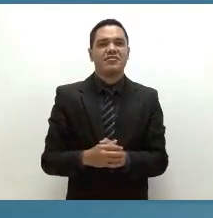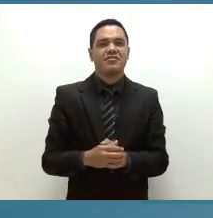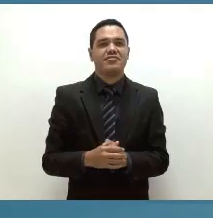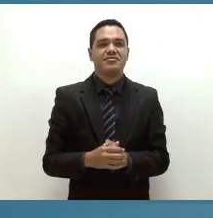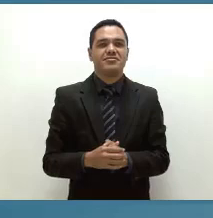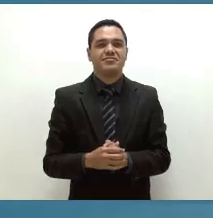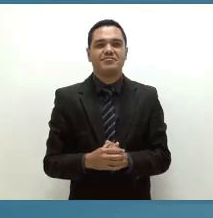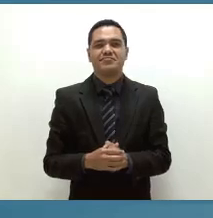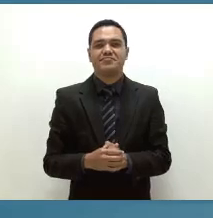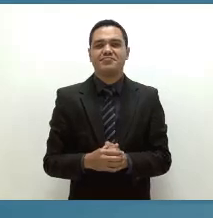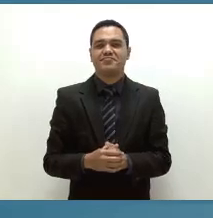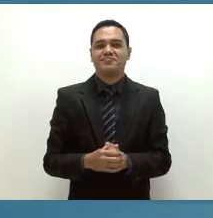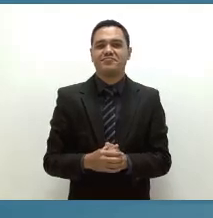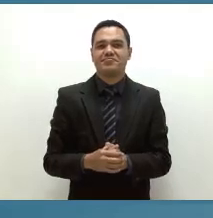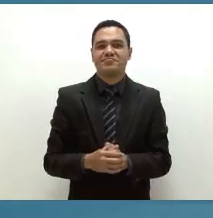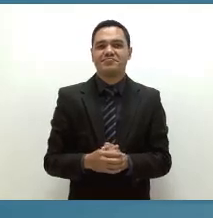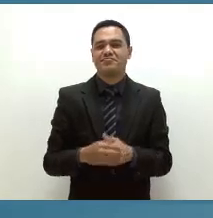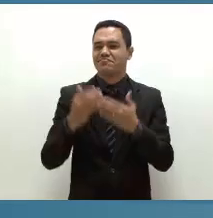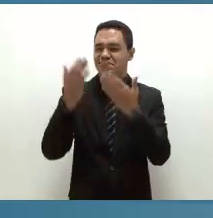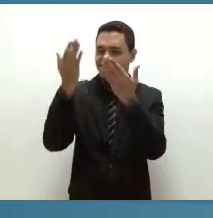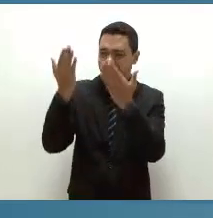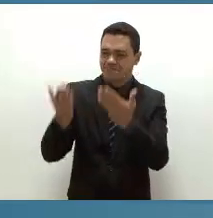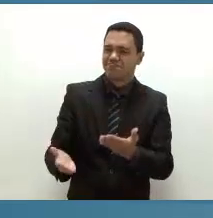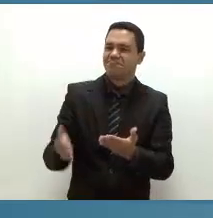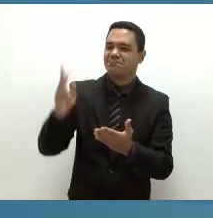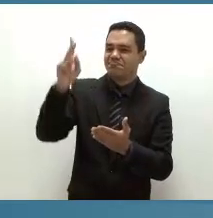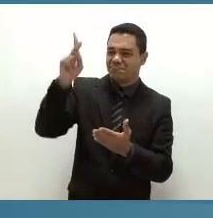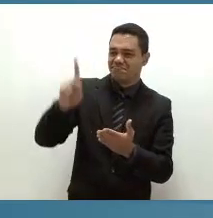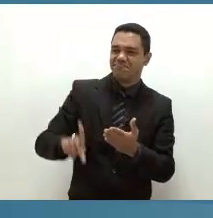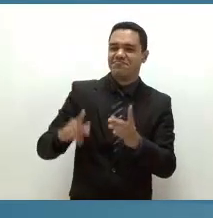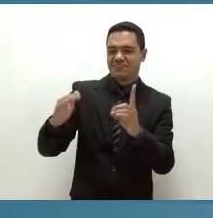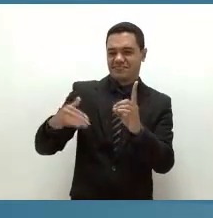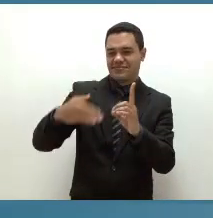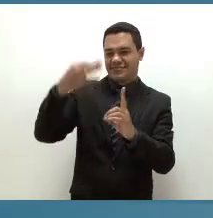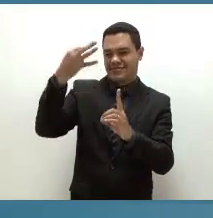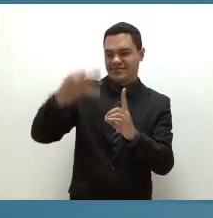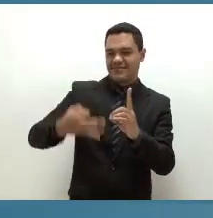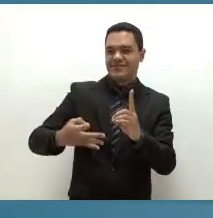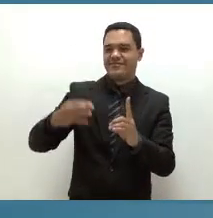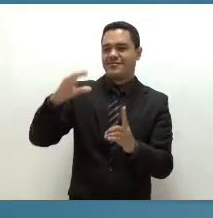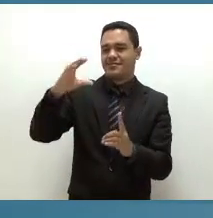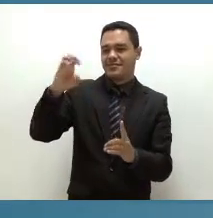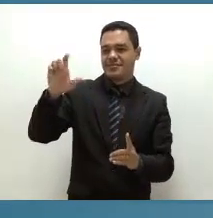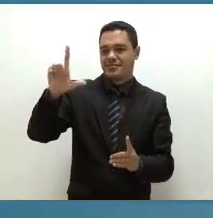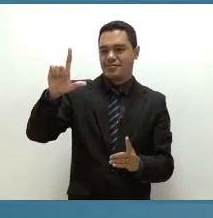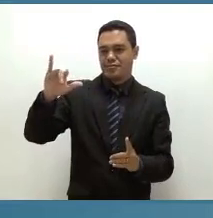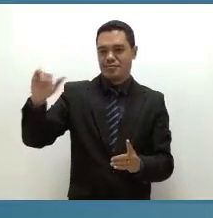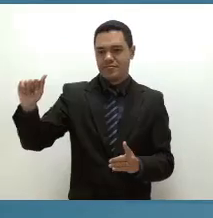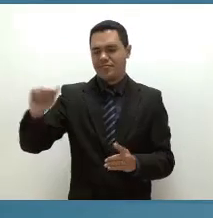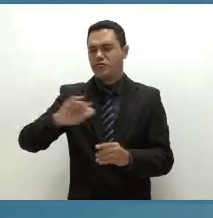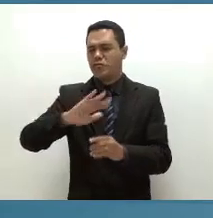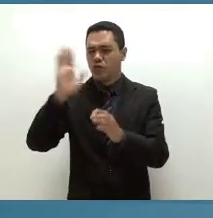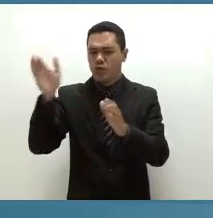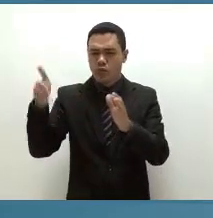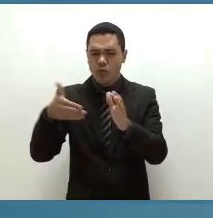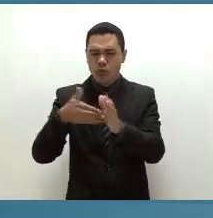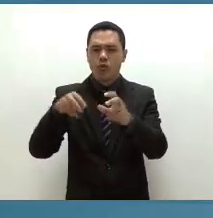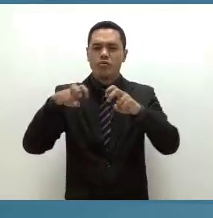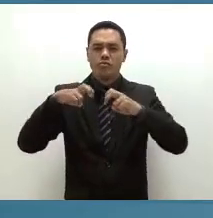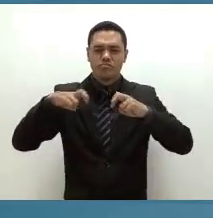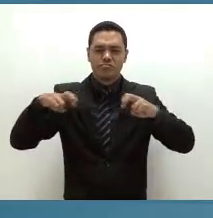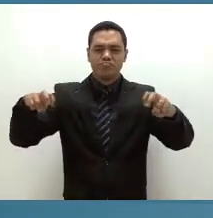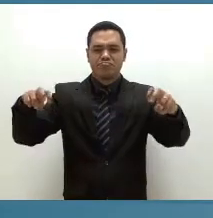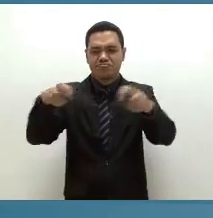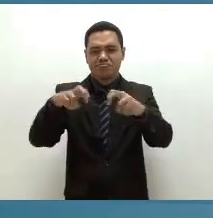também, excelência, a vossa excelência presidente e a todo o plenário desta Corte de Justiça, porque, mais